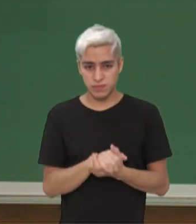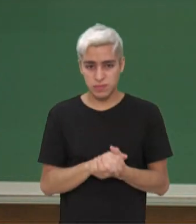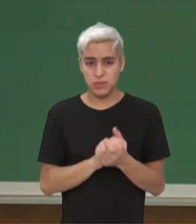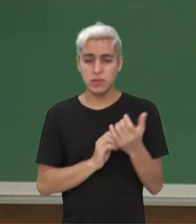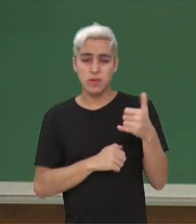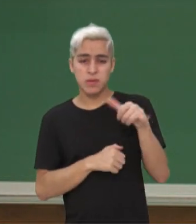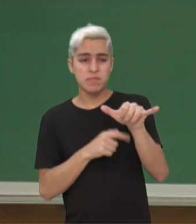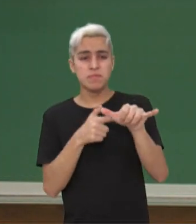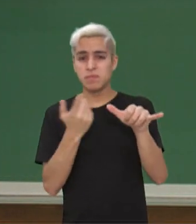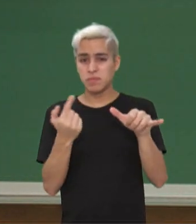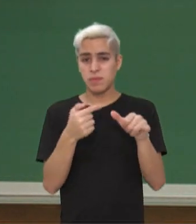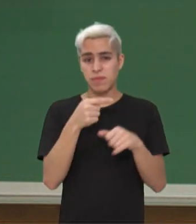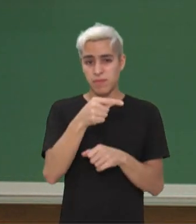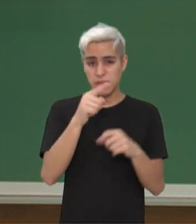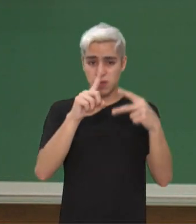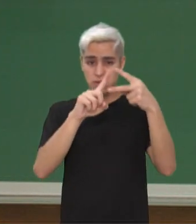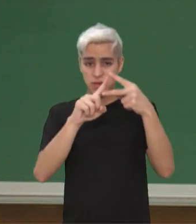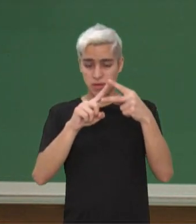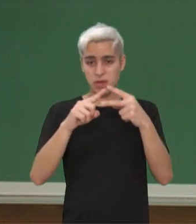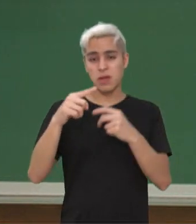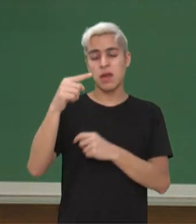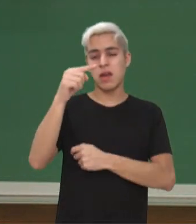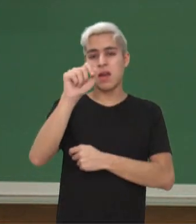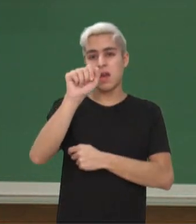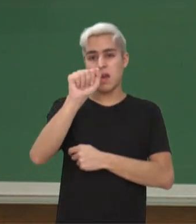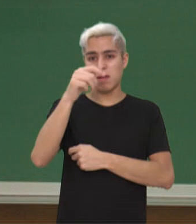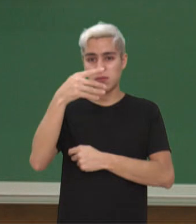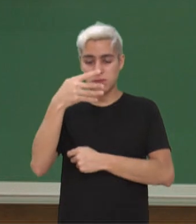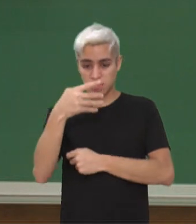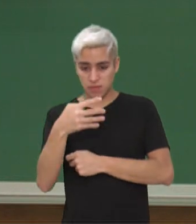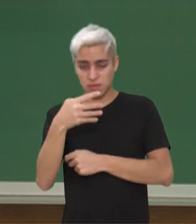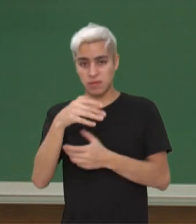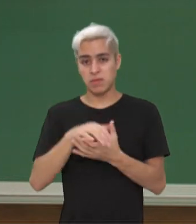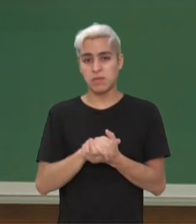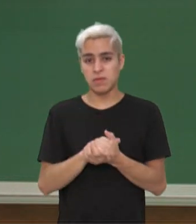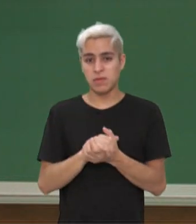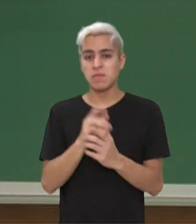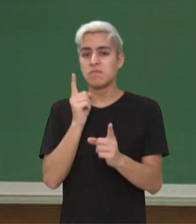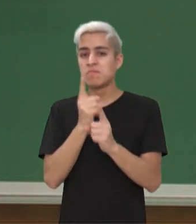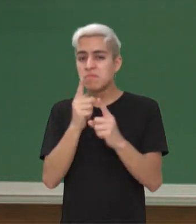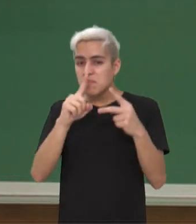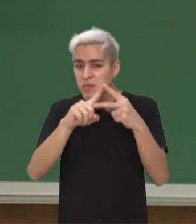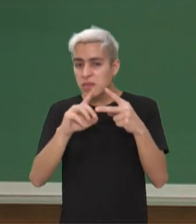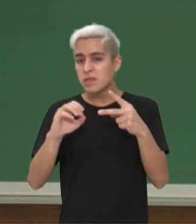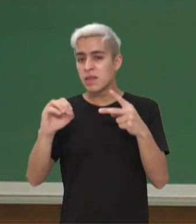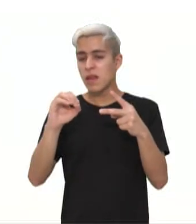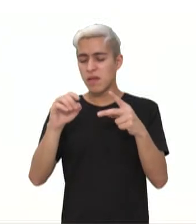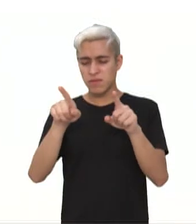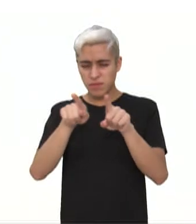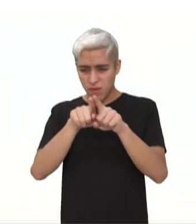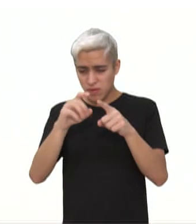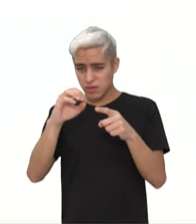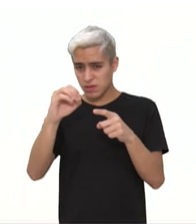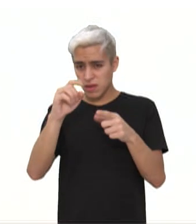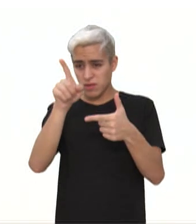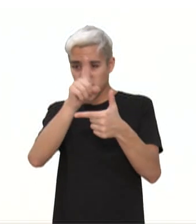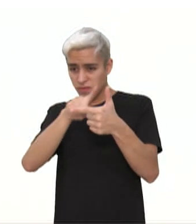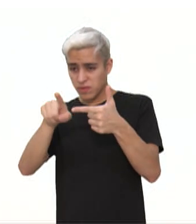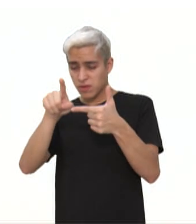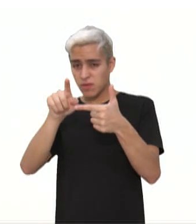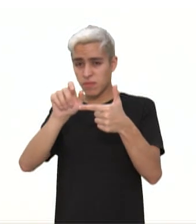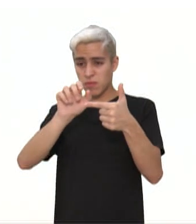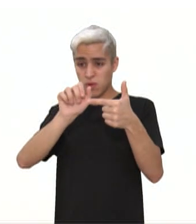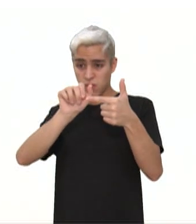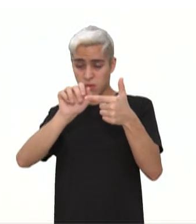do vértice, menos delta sobre 4a. O valor de delta encontrado, 0. 0 dividido por